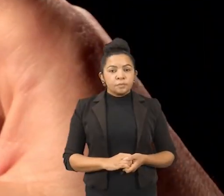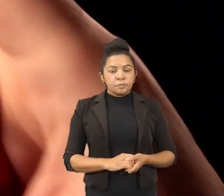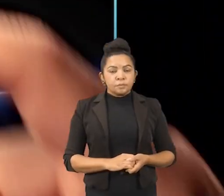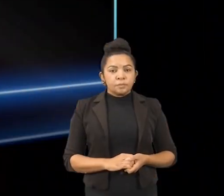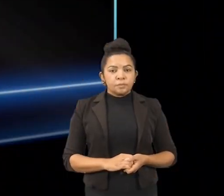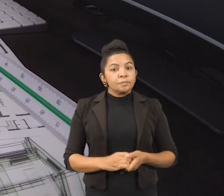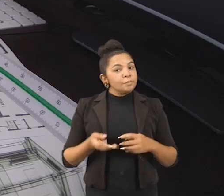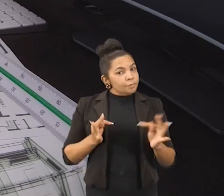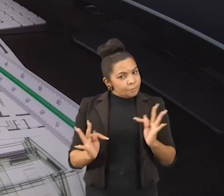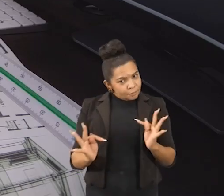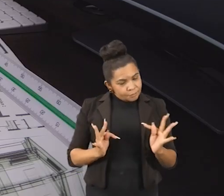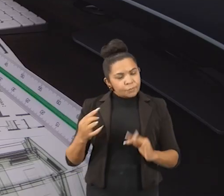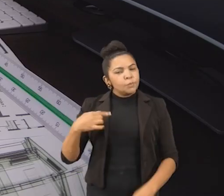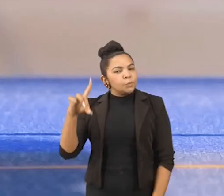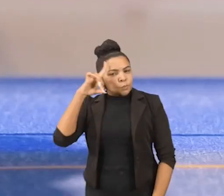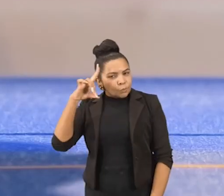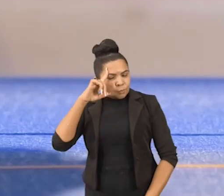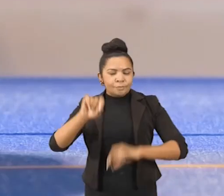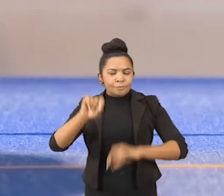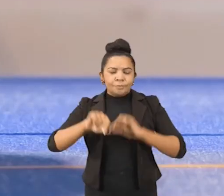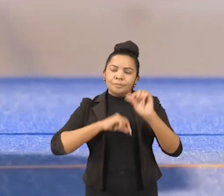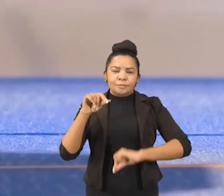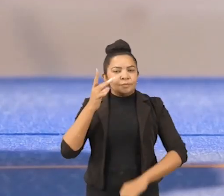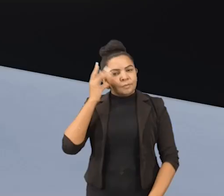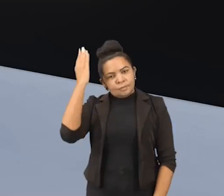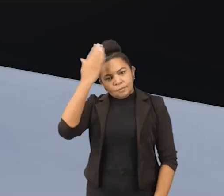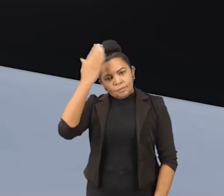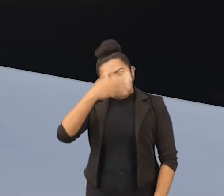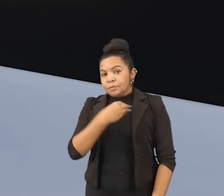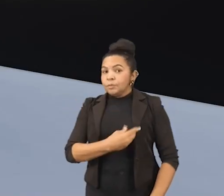A tecnologia está cada vez mais presente no mundo contemporâneo,